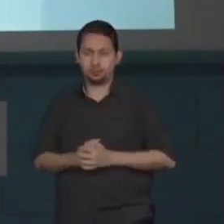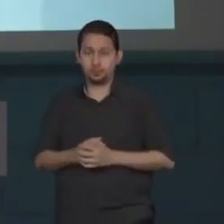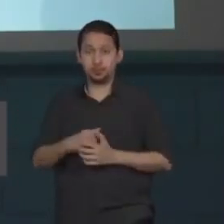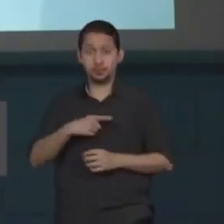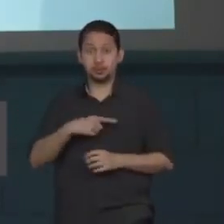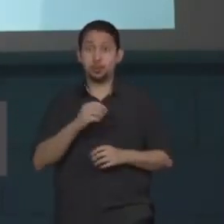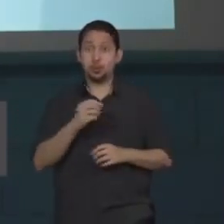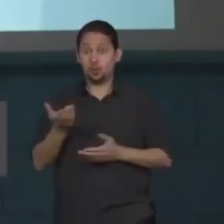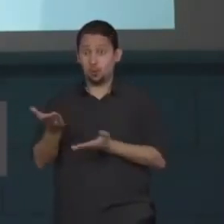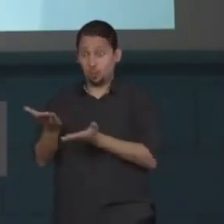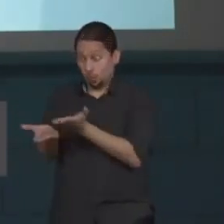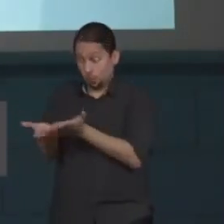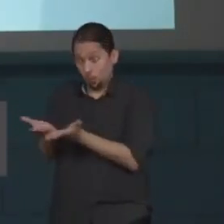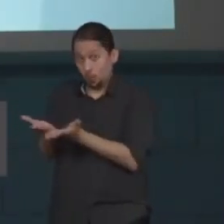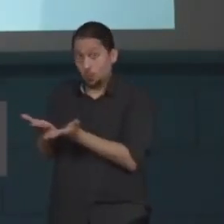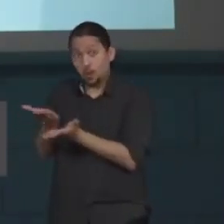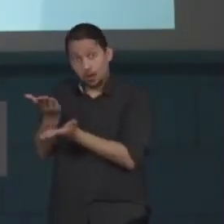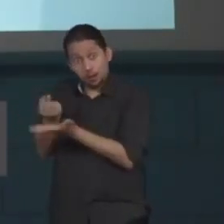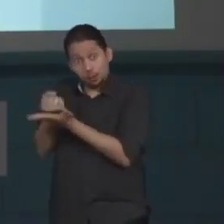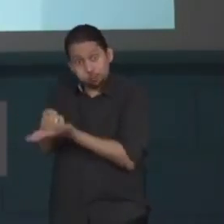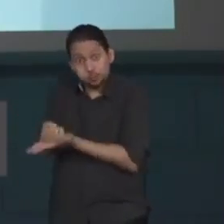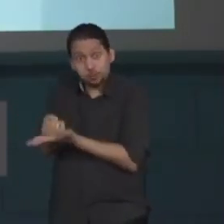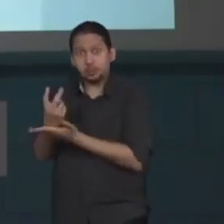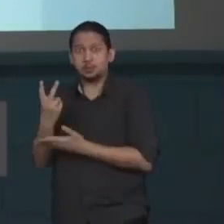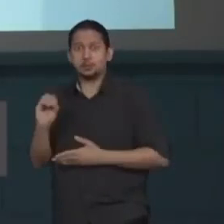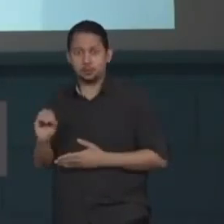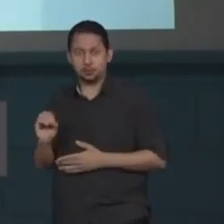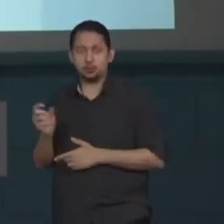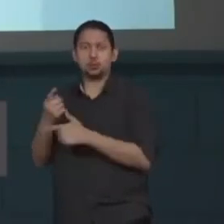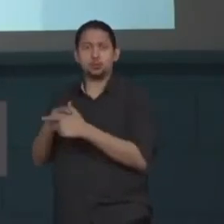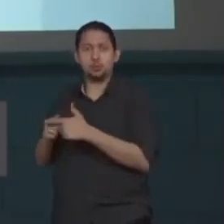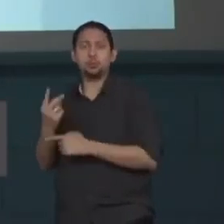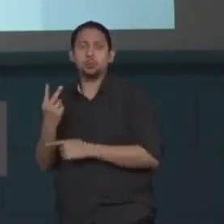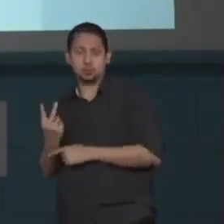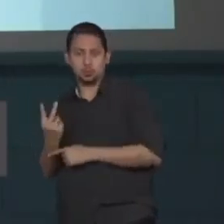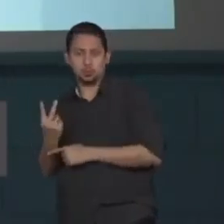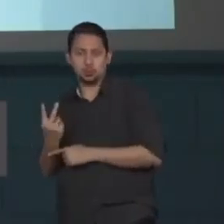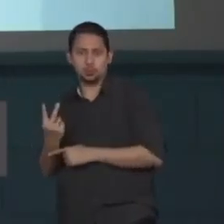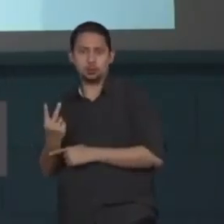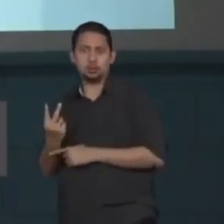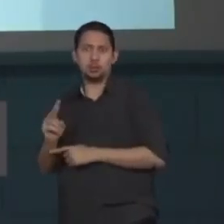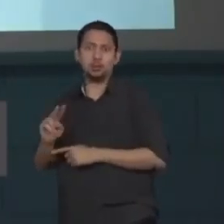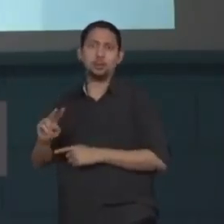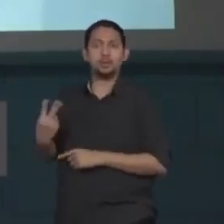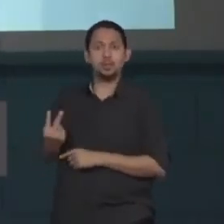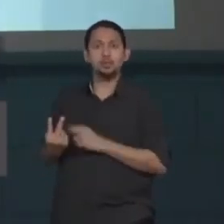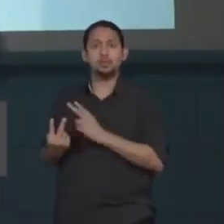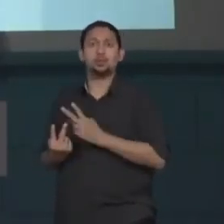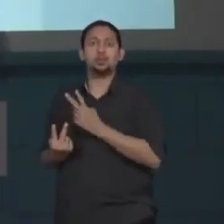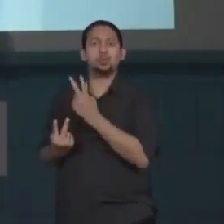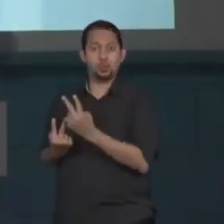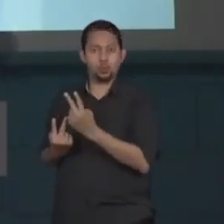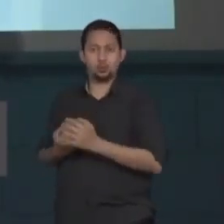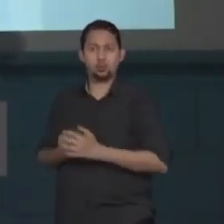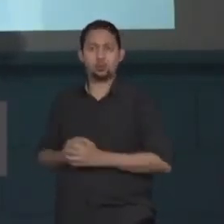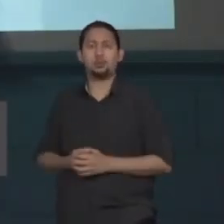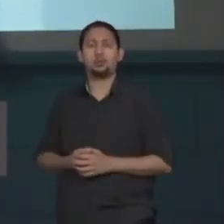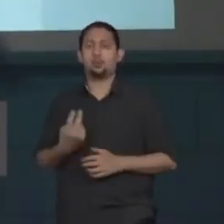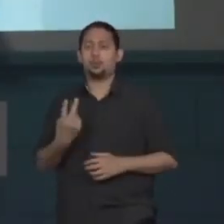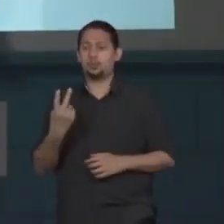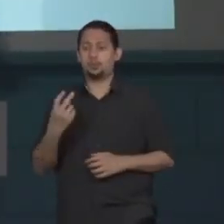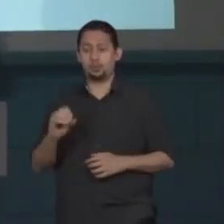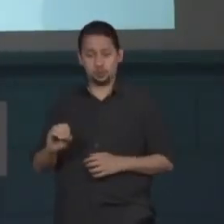20 dividido por 2 elevado a 2 polias. Então, vamos lá.